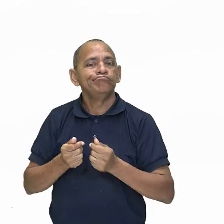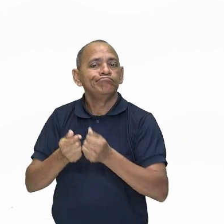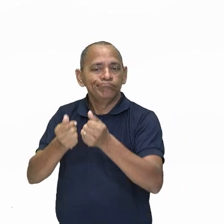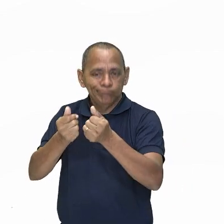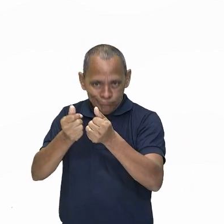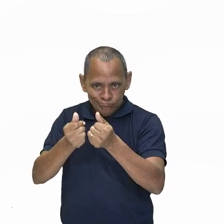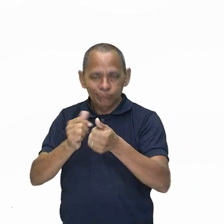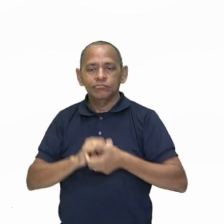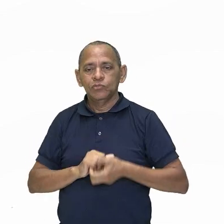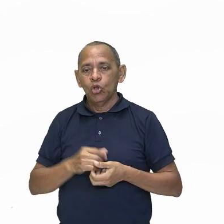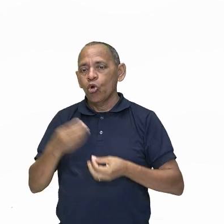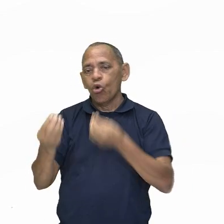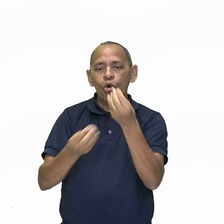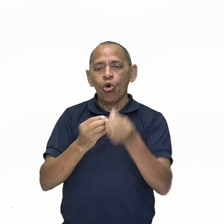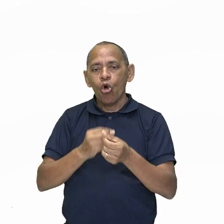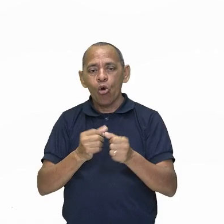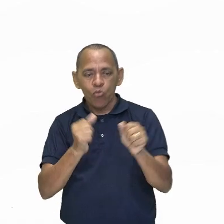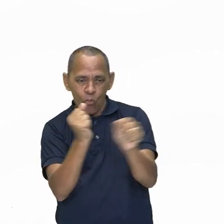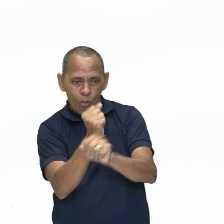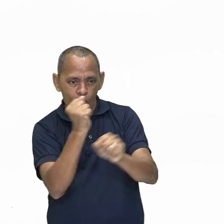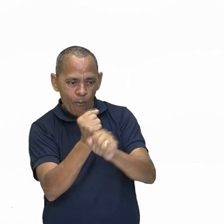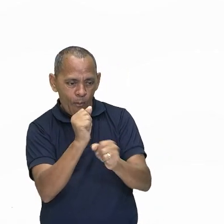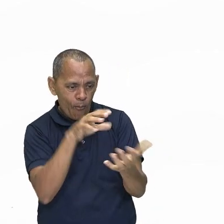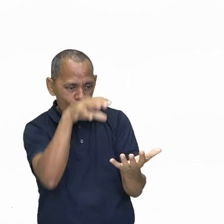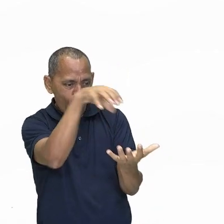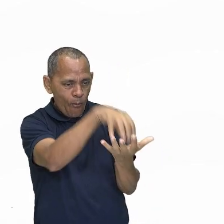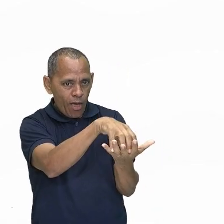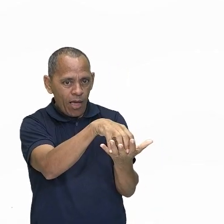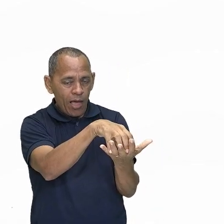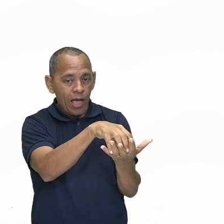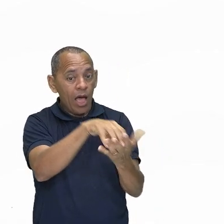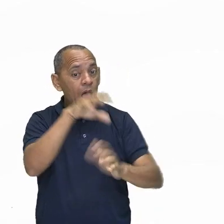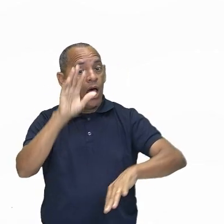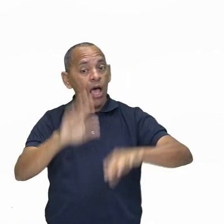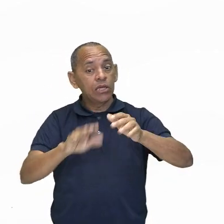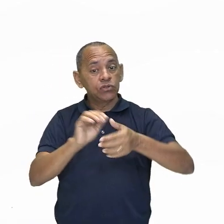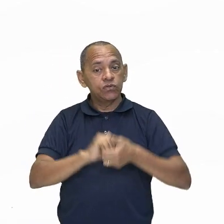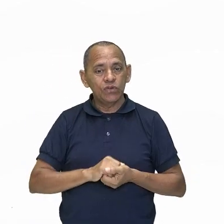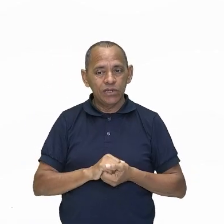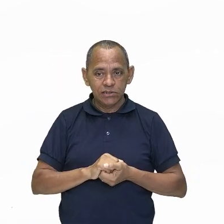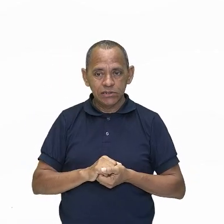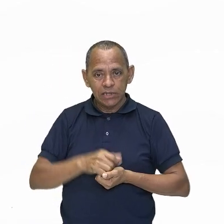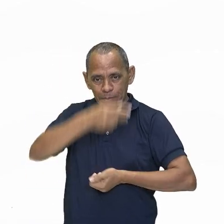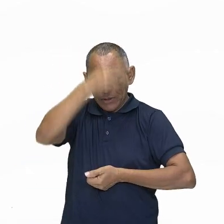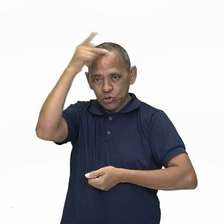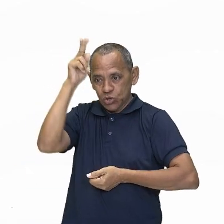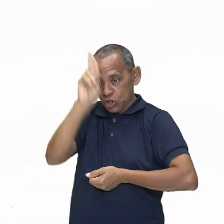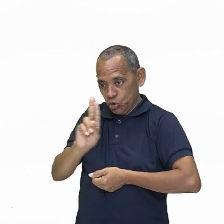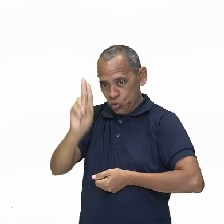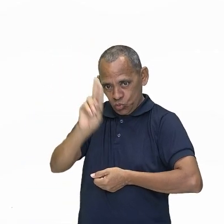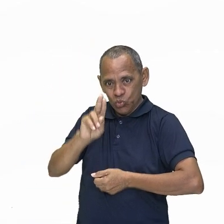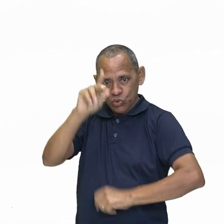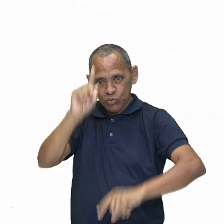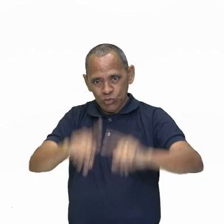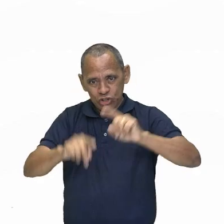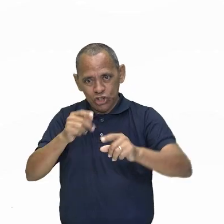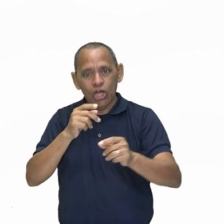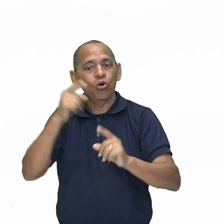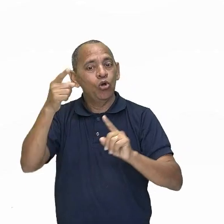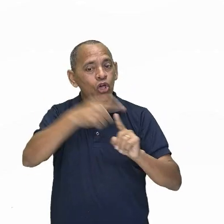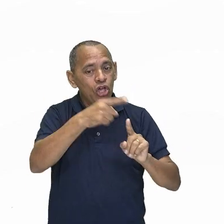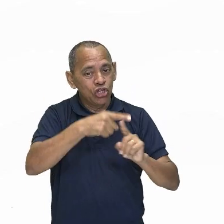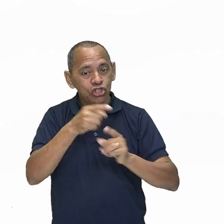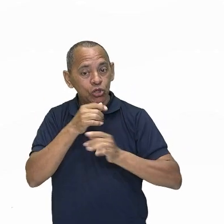instalação, muitas vezes repassados ao consumidor final. Muito bem, é fácil de manter, mas é caro